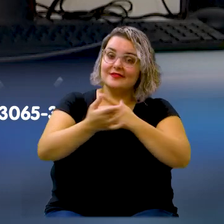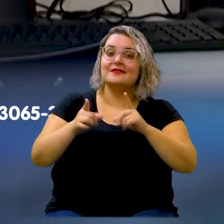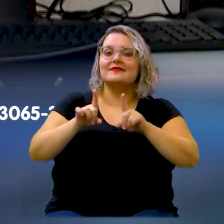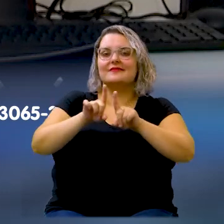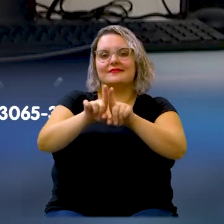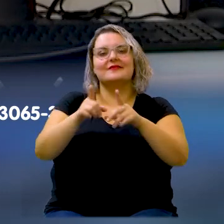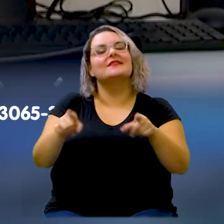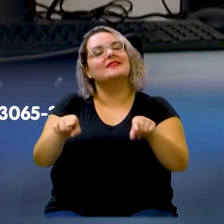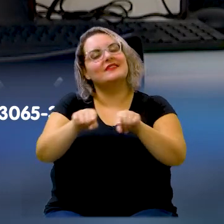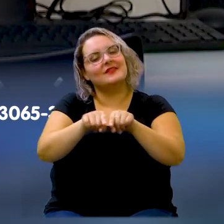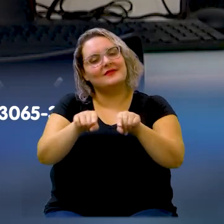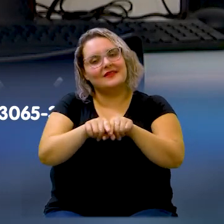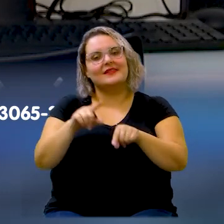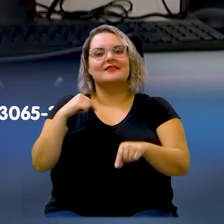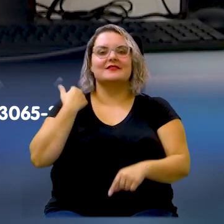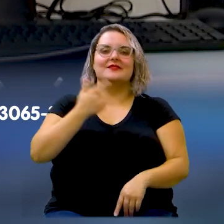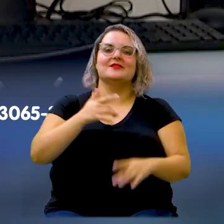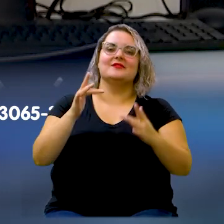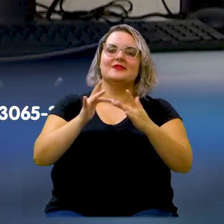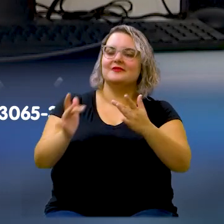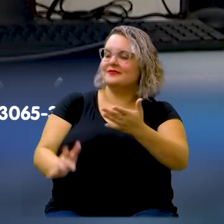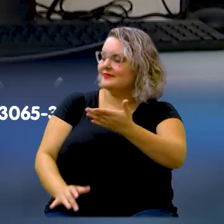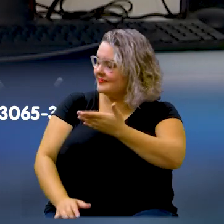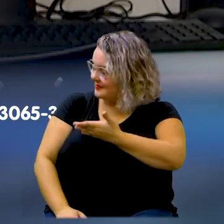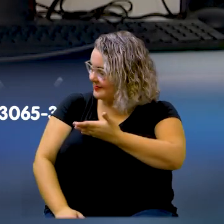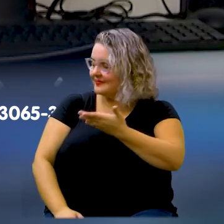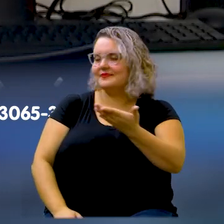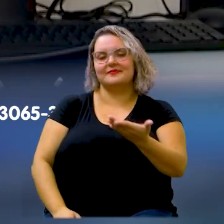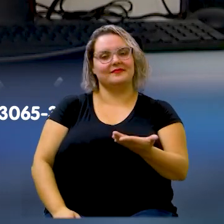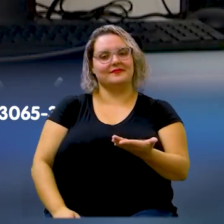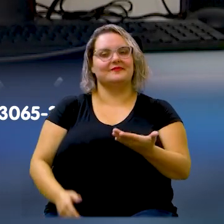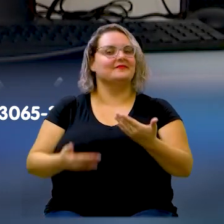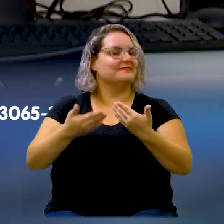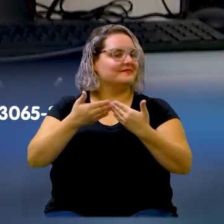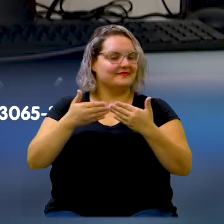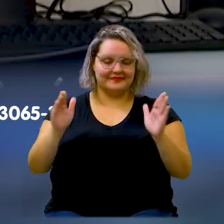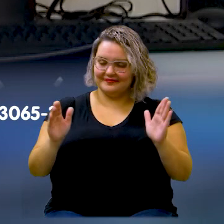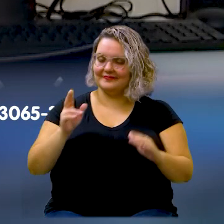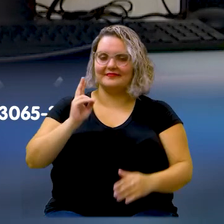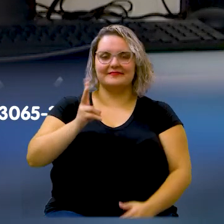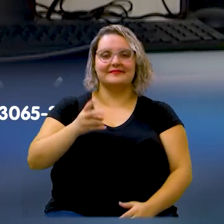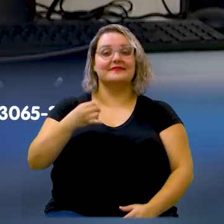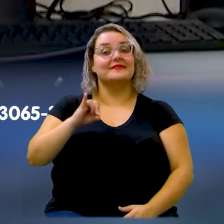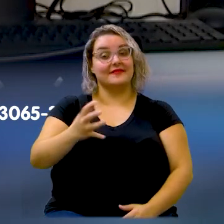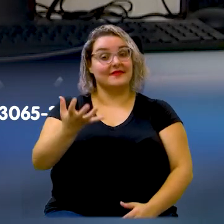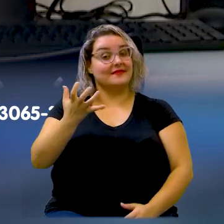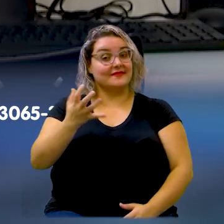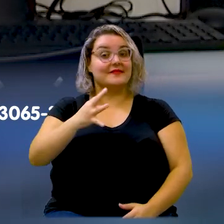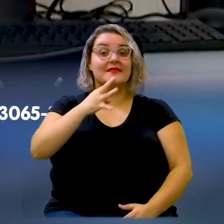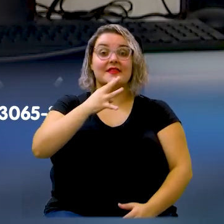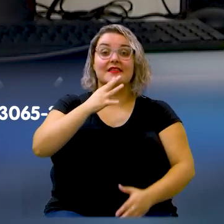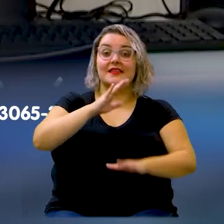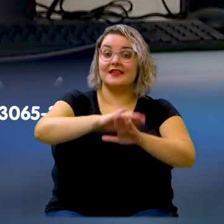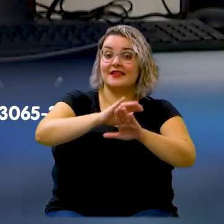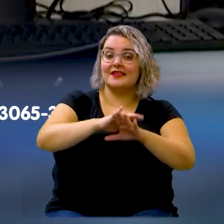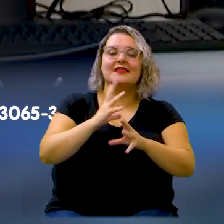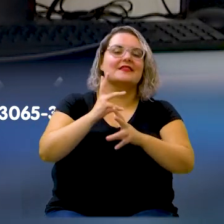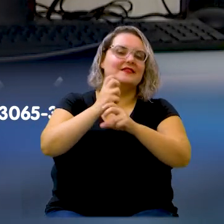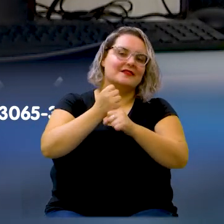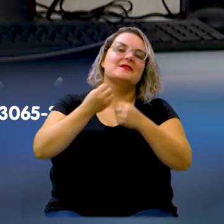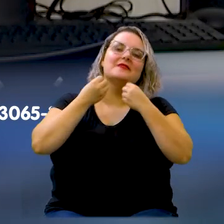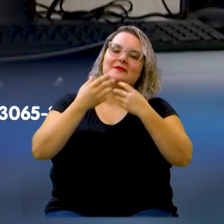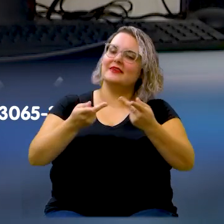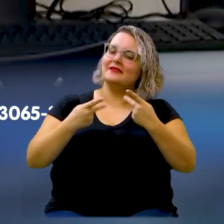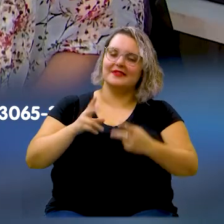ser um parceiro, também os nossos contatos estão aqui. Estamos com as portas abertas. Se quiser conhecer a Ação Forte, sempre